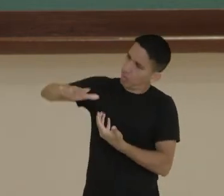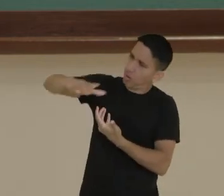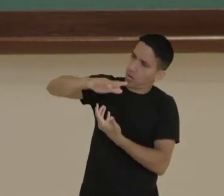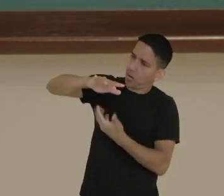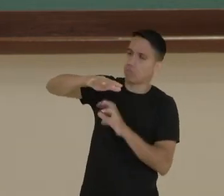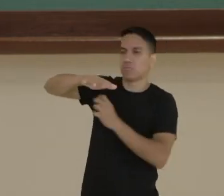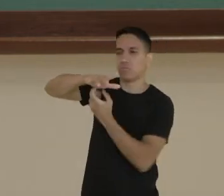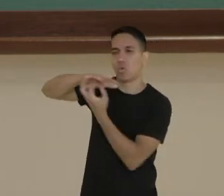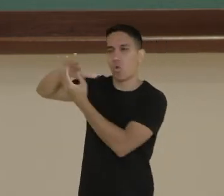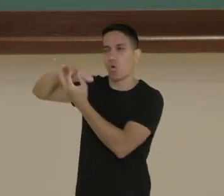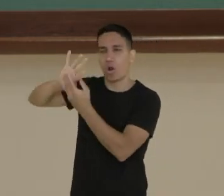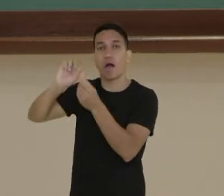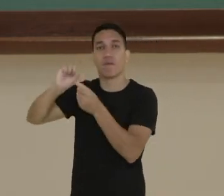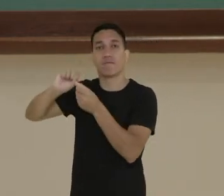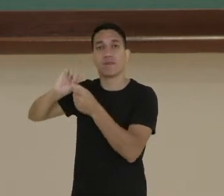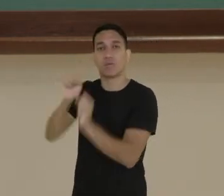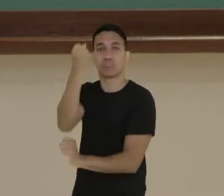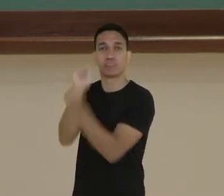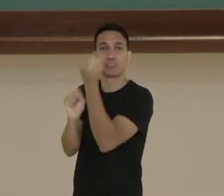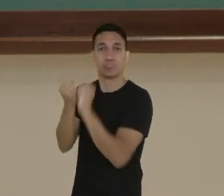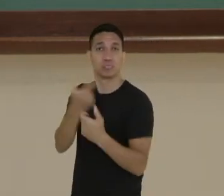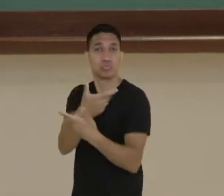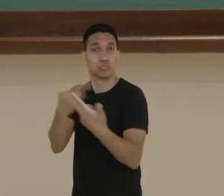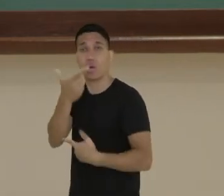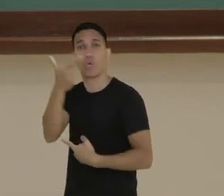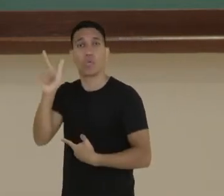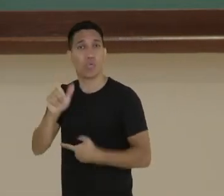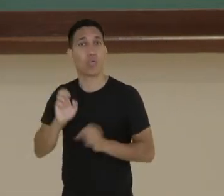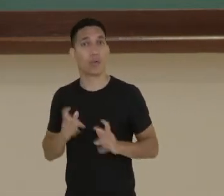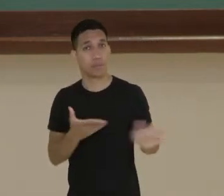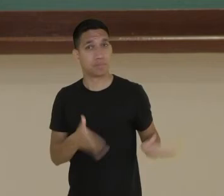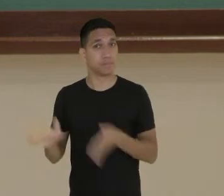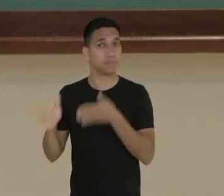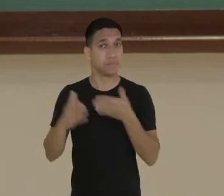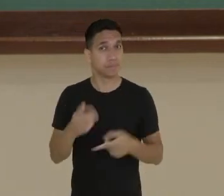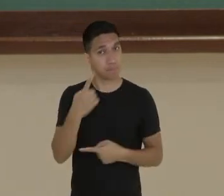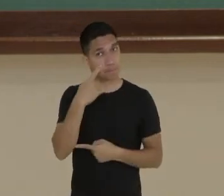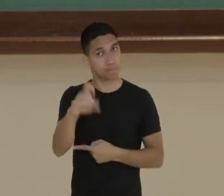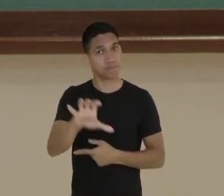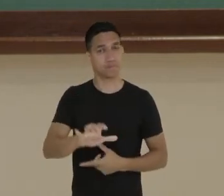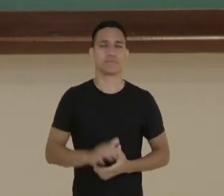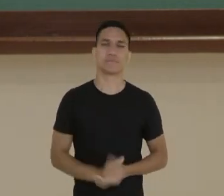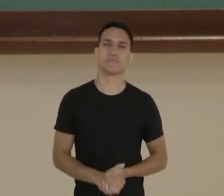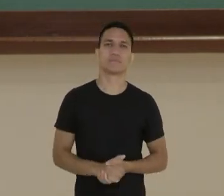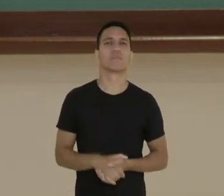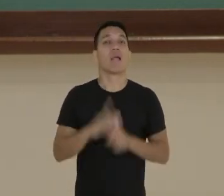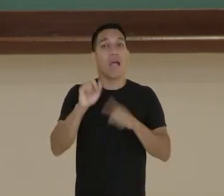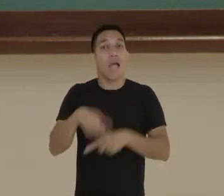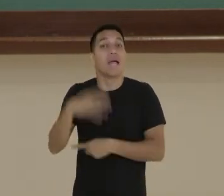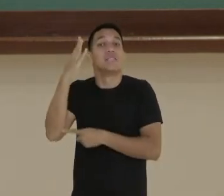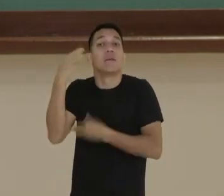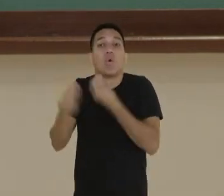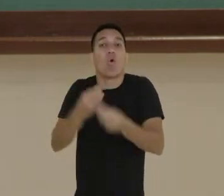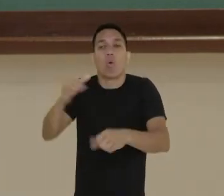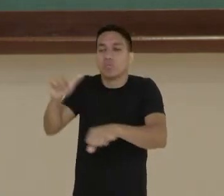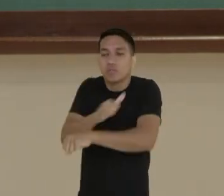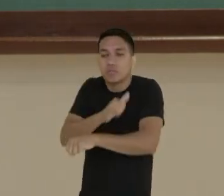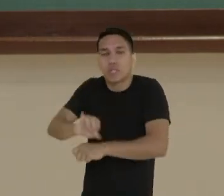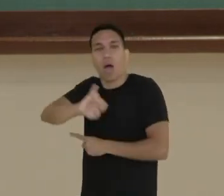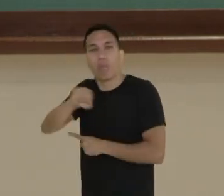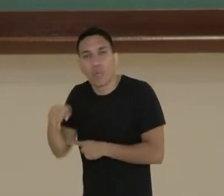para uma produção de bens. Certo? Então isso é interessante. Então, é saber aproveitar os recursos da